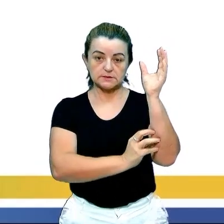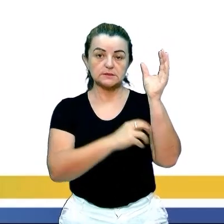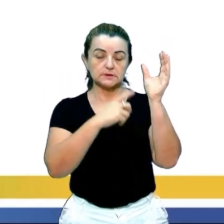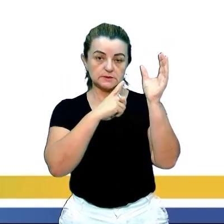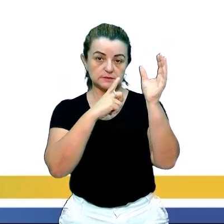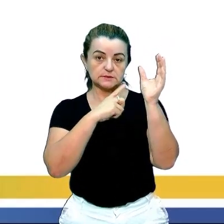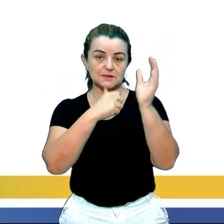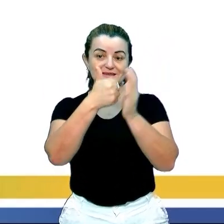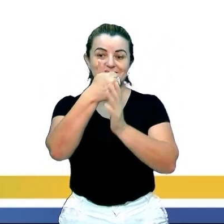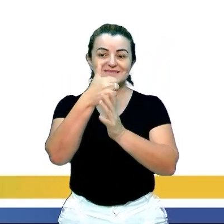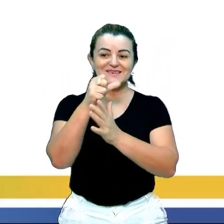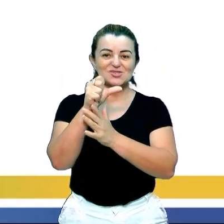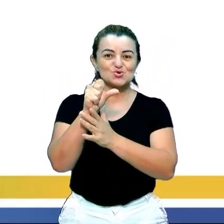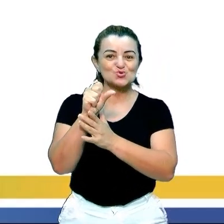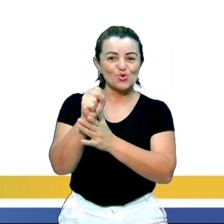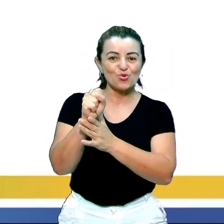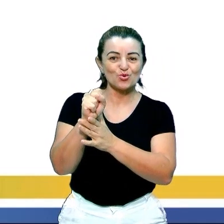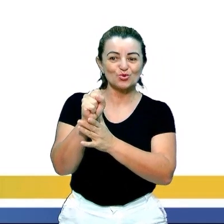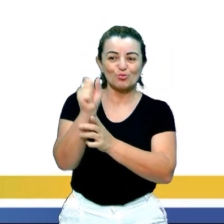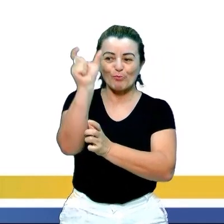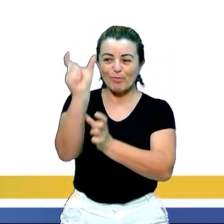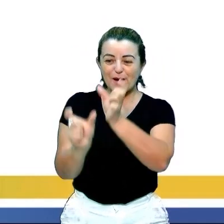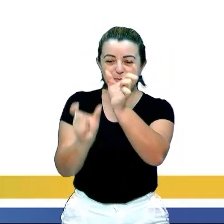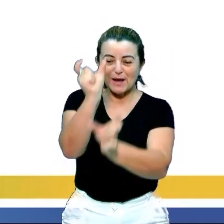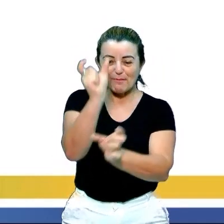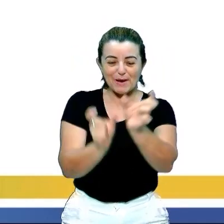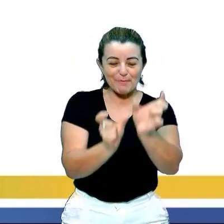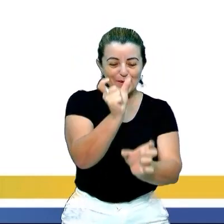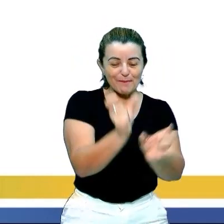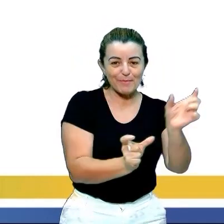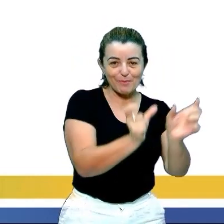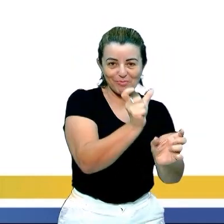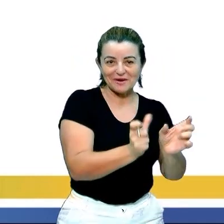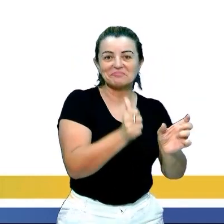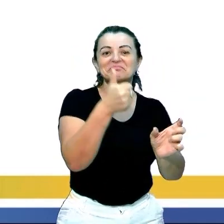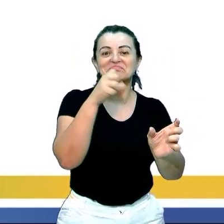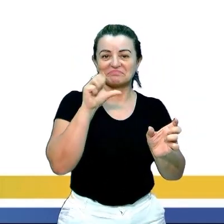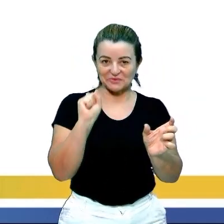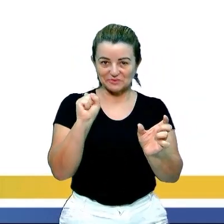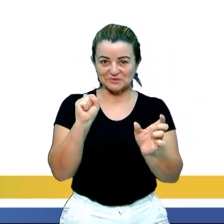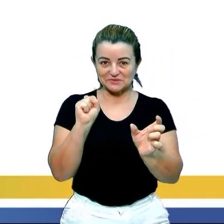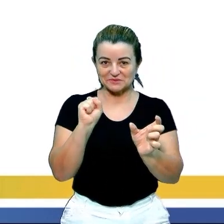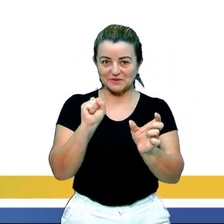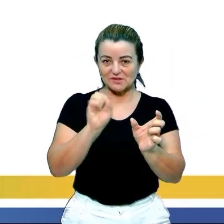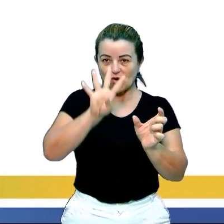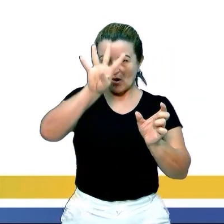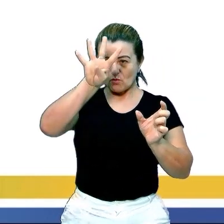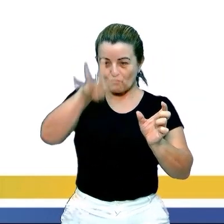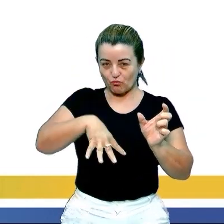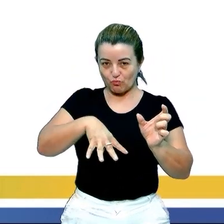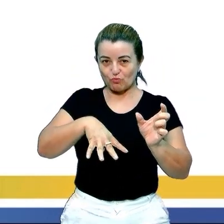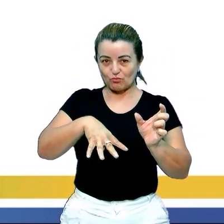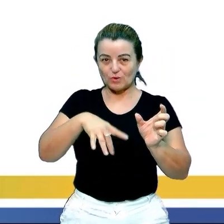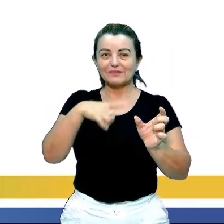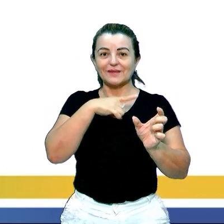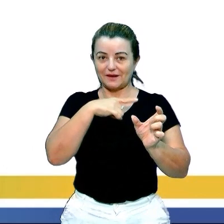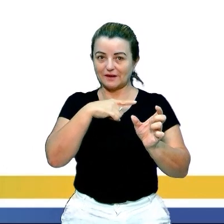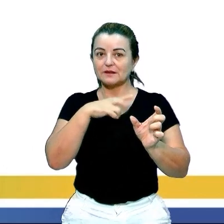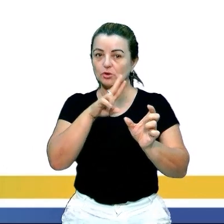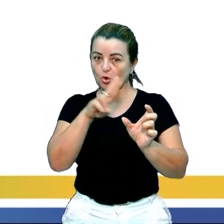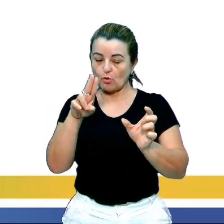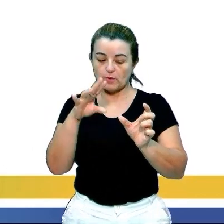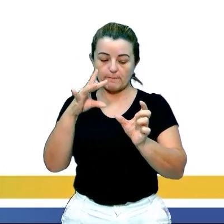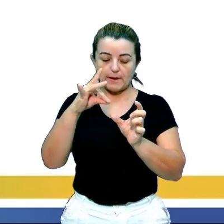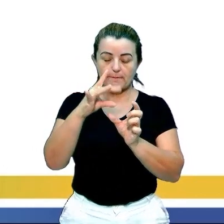temos 18 grupos, pessoal. Cada grupo desse, ele tem um nome,